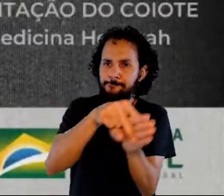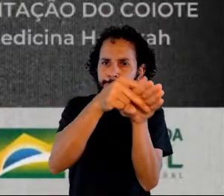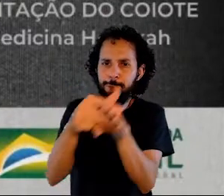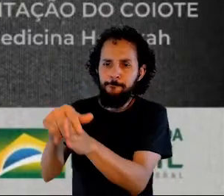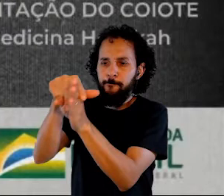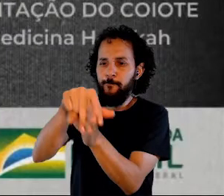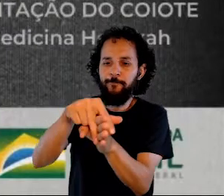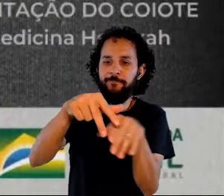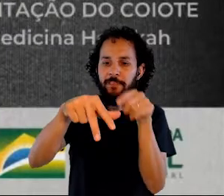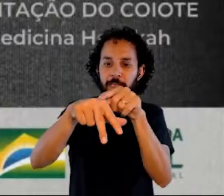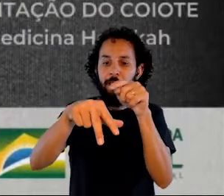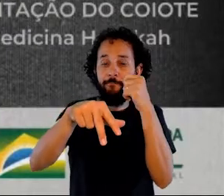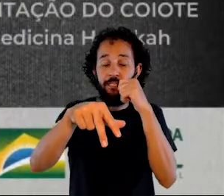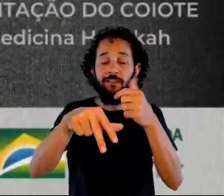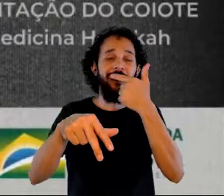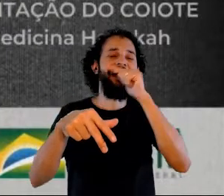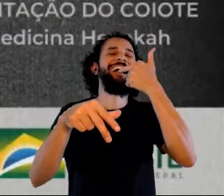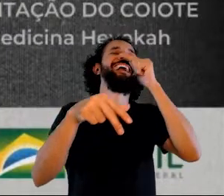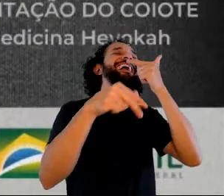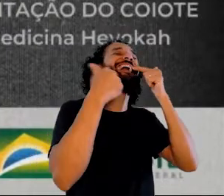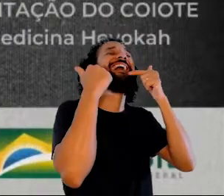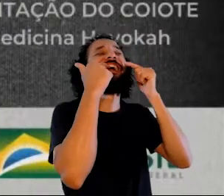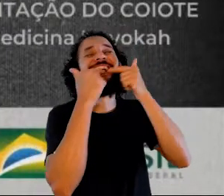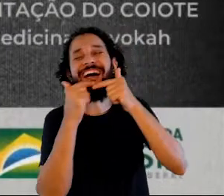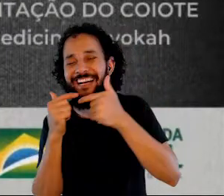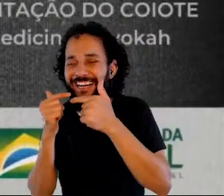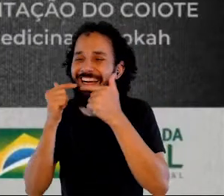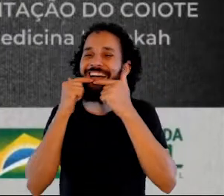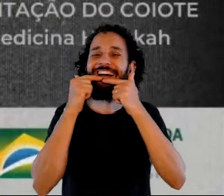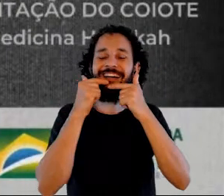Rindo bastante e acariciando o coiote.